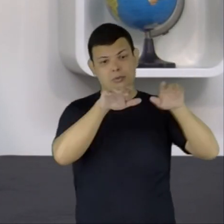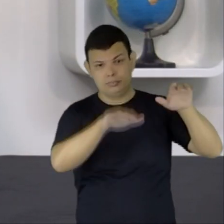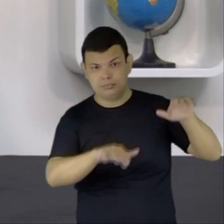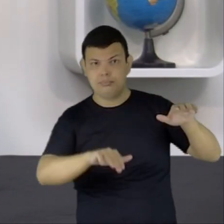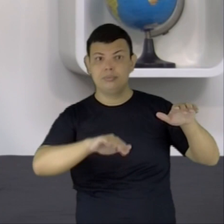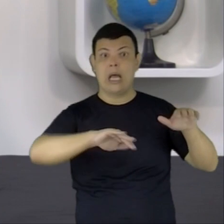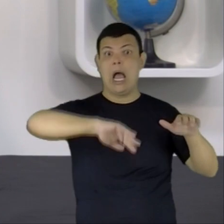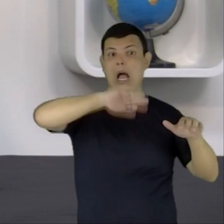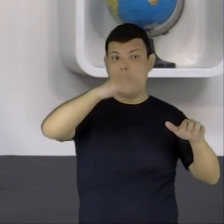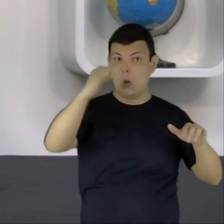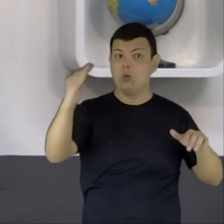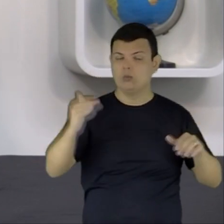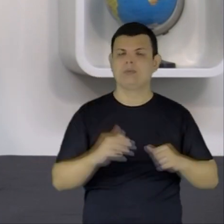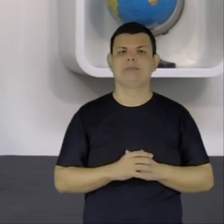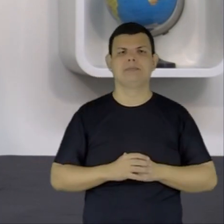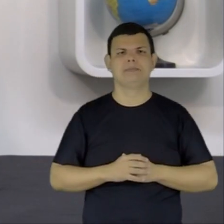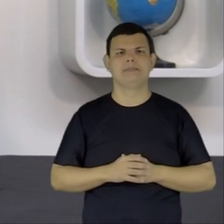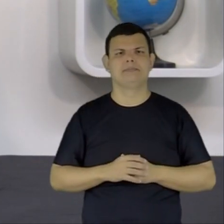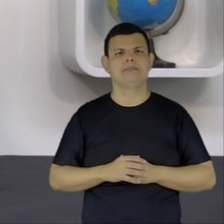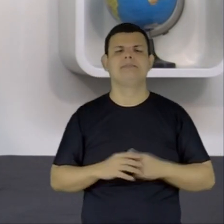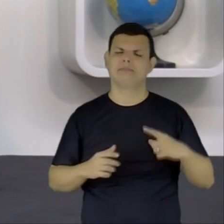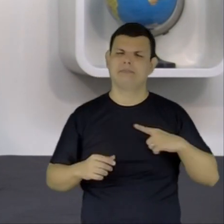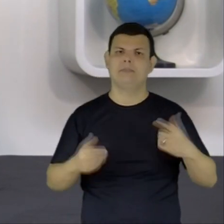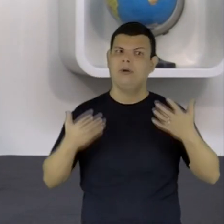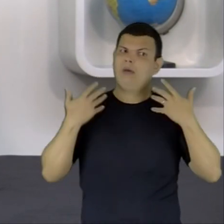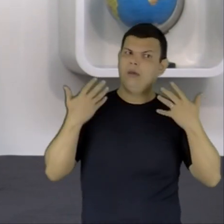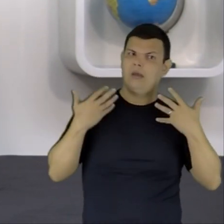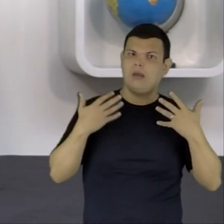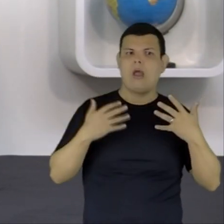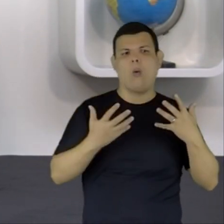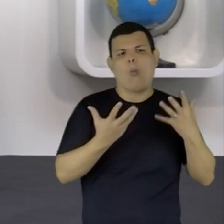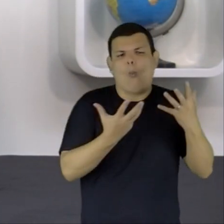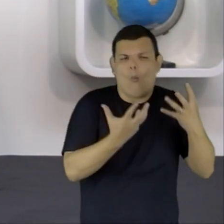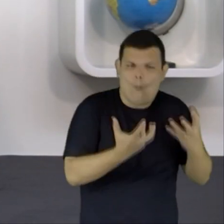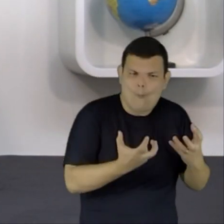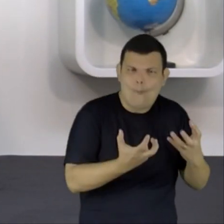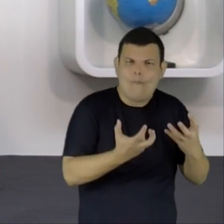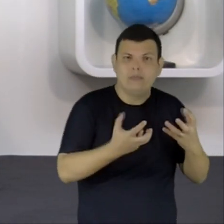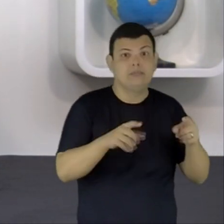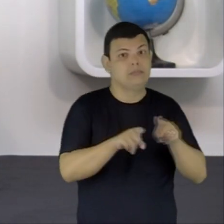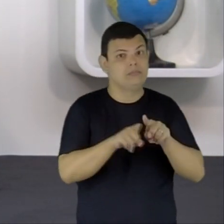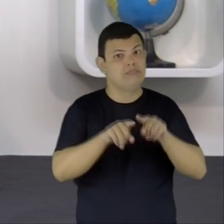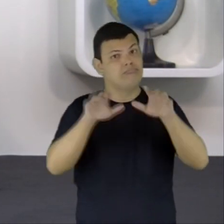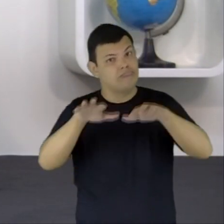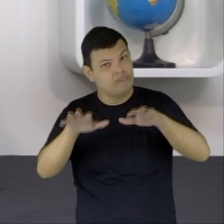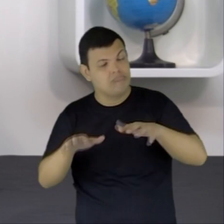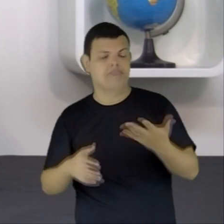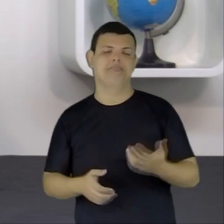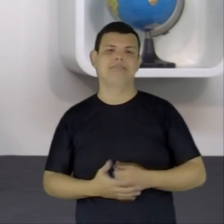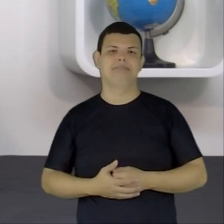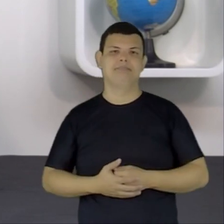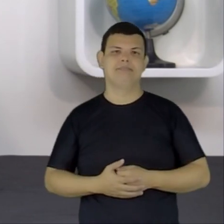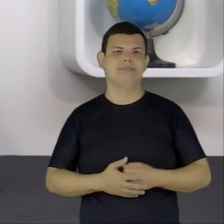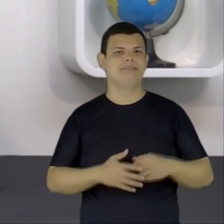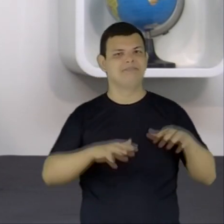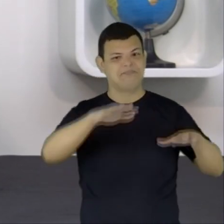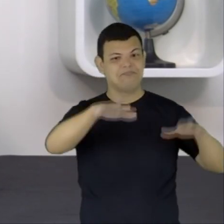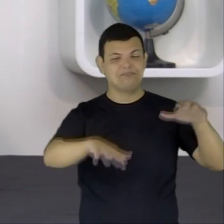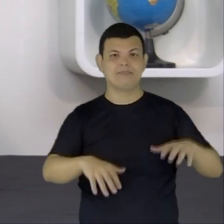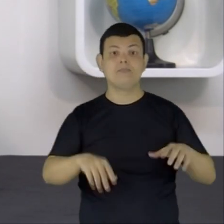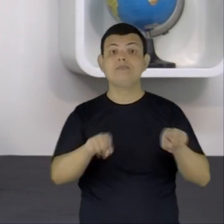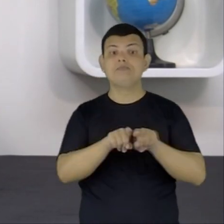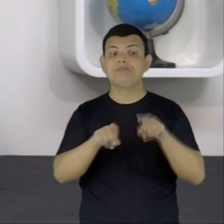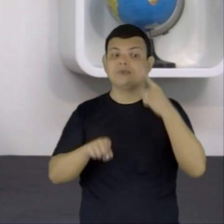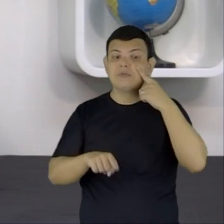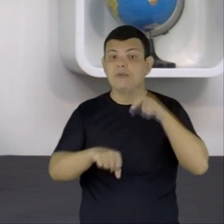planície. Nós vimos também que, né, o clima tem o clima semiárido. Então, nós vimos também sobre os